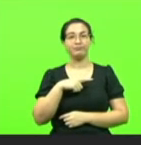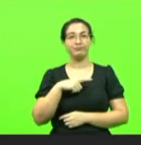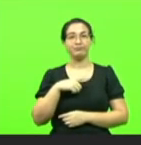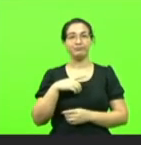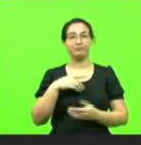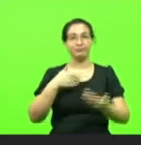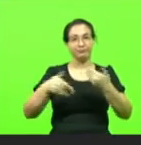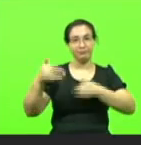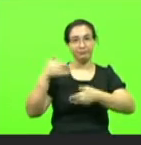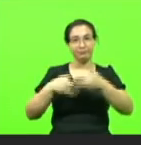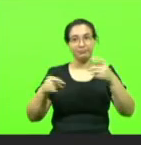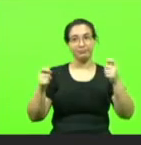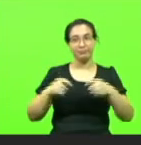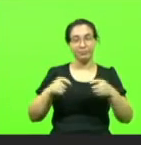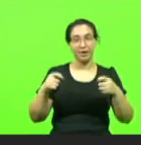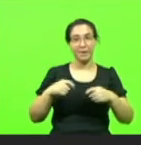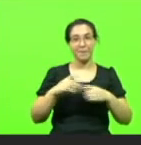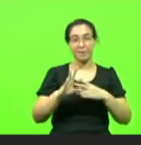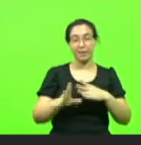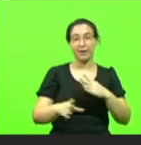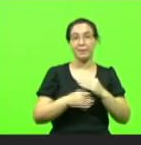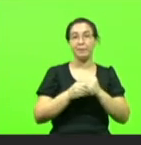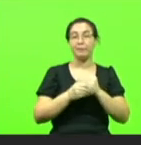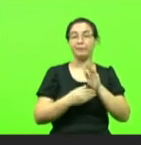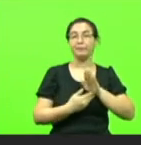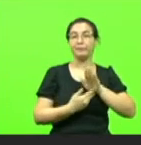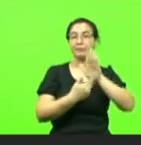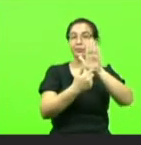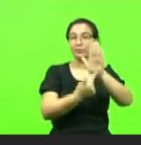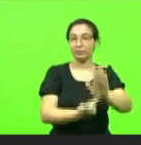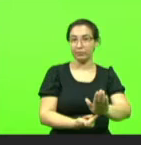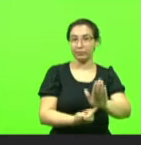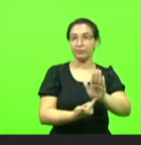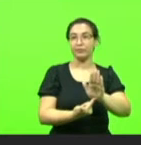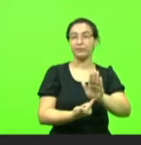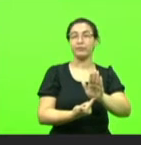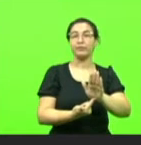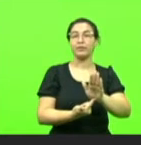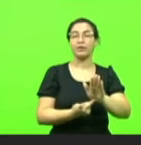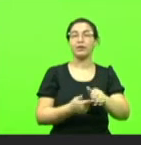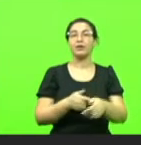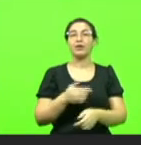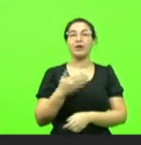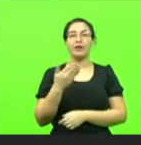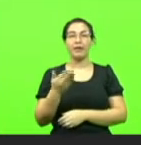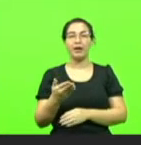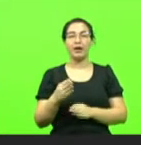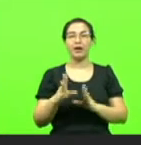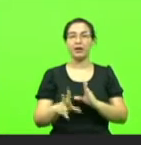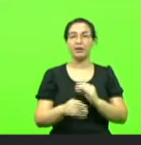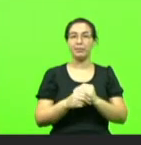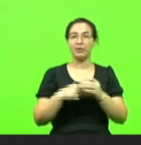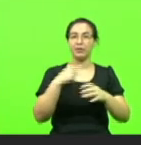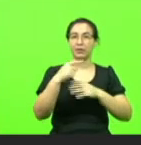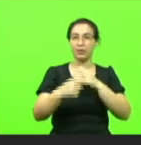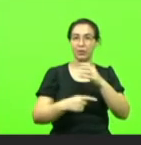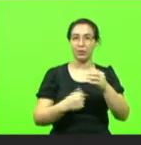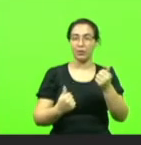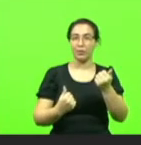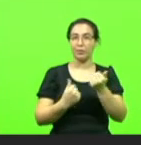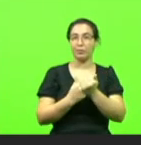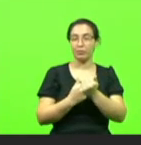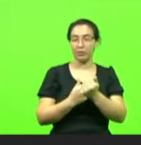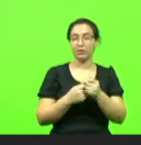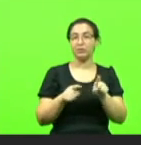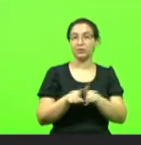Norte observo que as emendas apresentadas quais sejam as emenda substitutiva Global EA